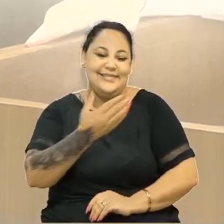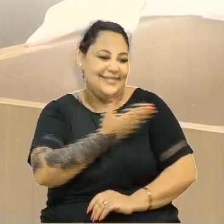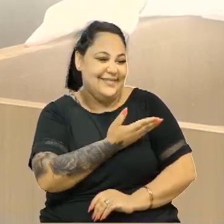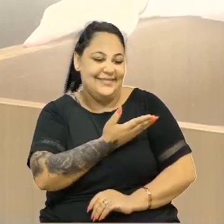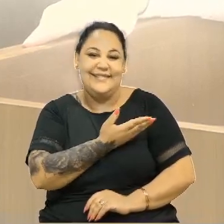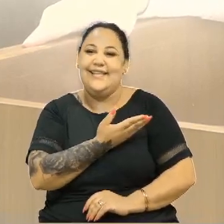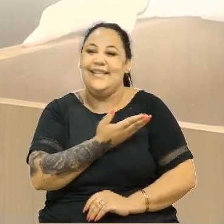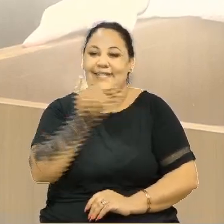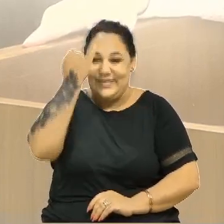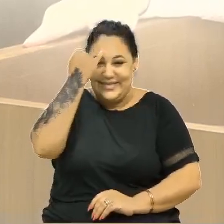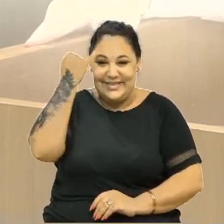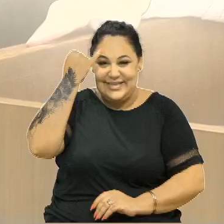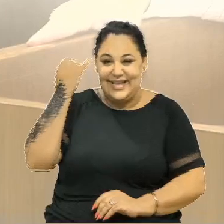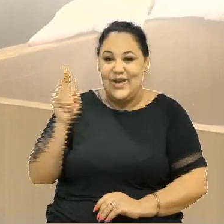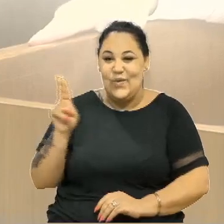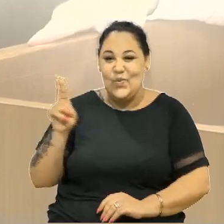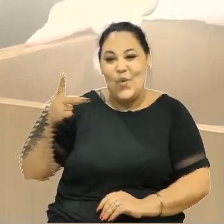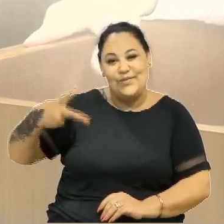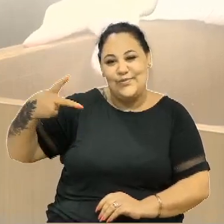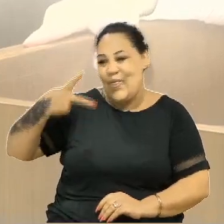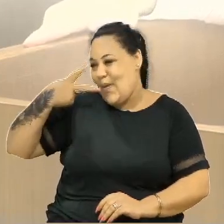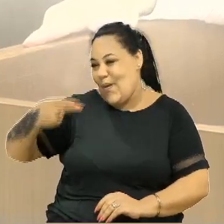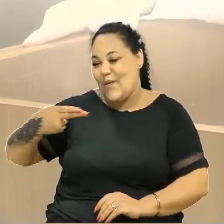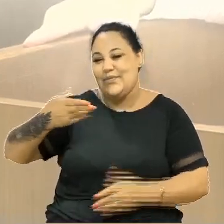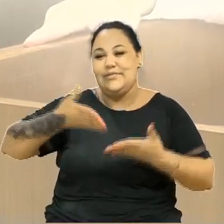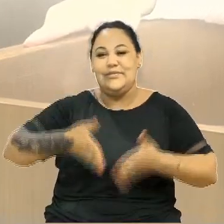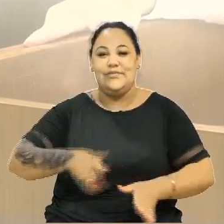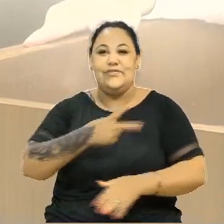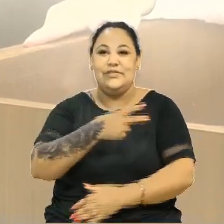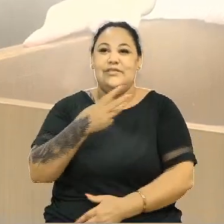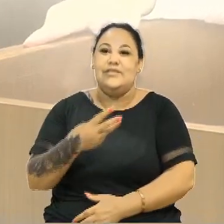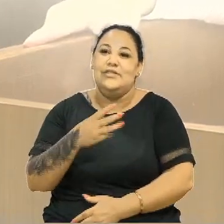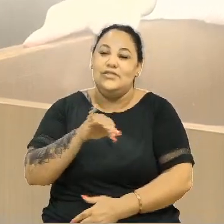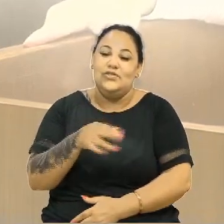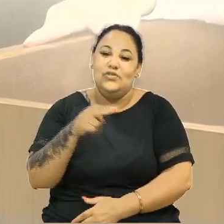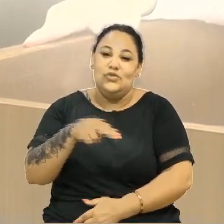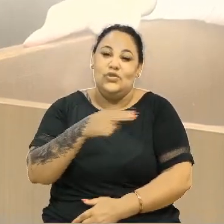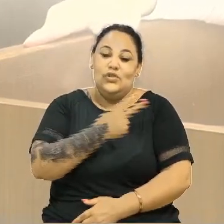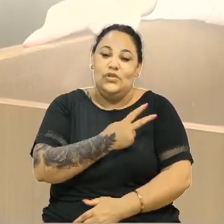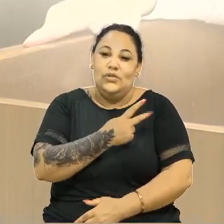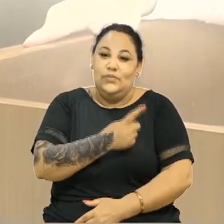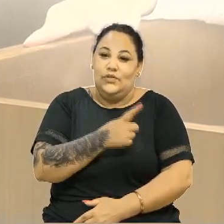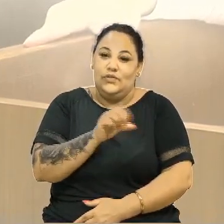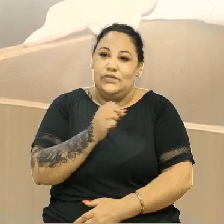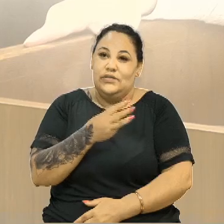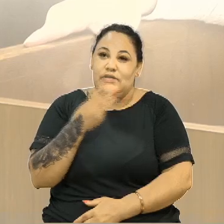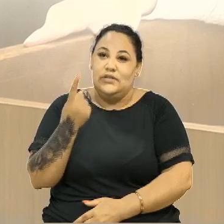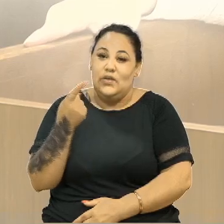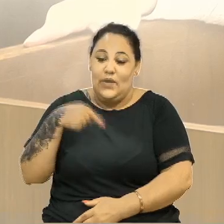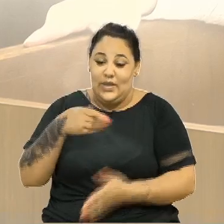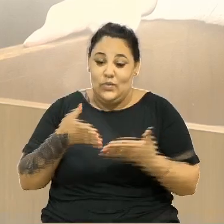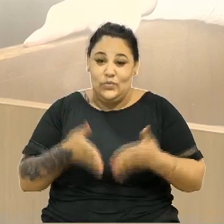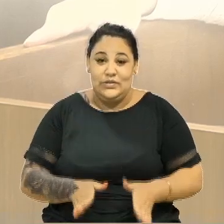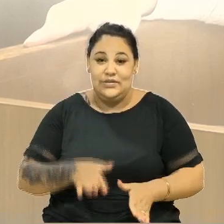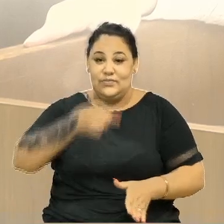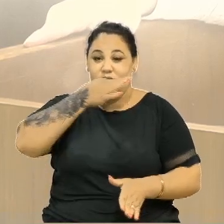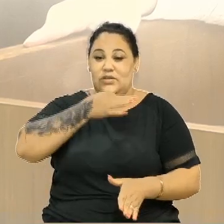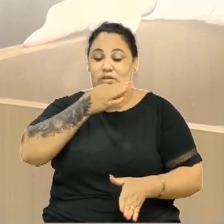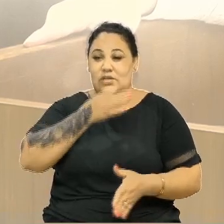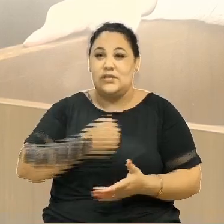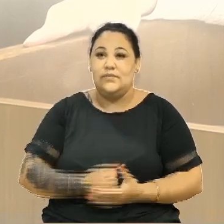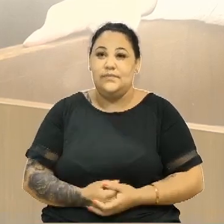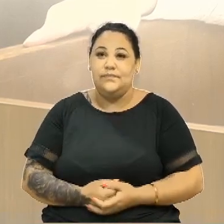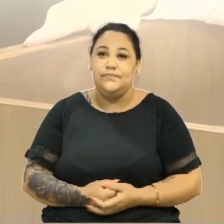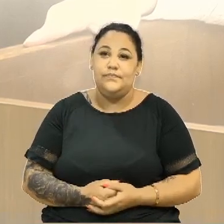D'Ambrós, nasceu em 23 de junho de 1931, aqui no município de Caxias do Sul.